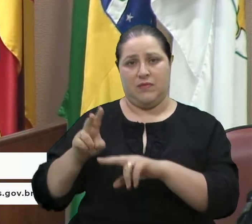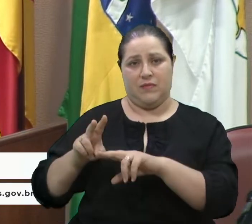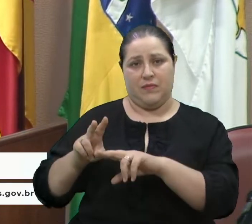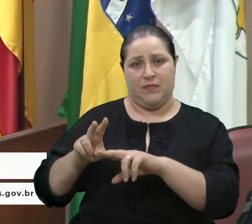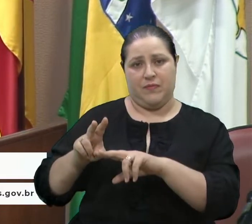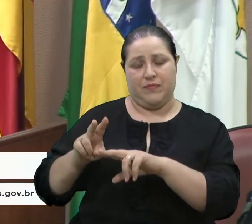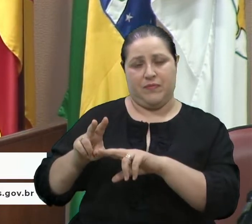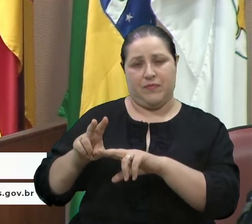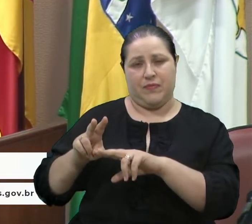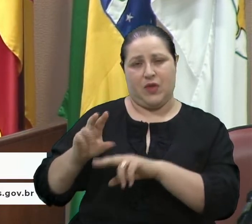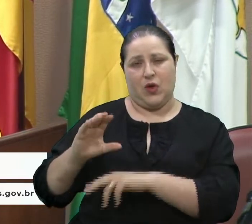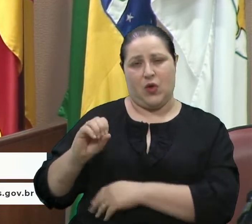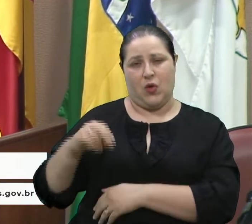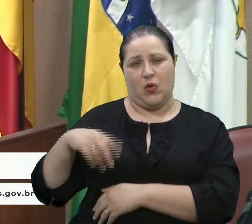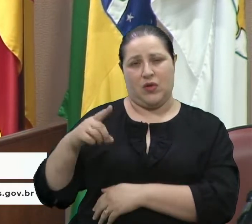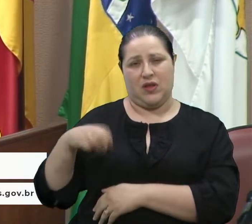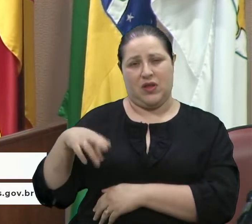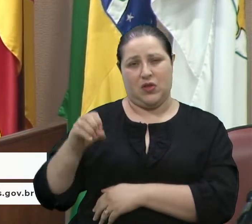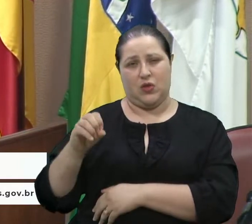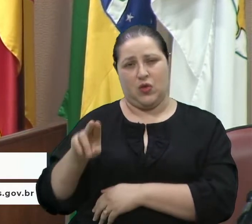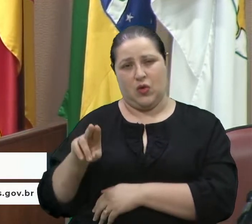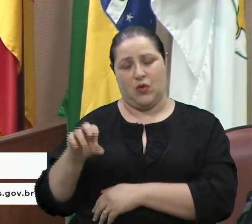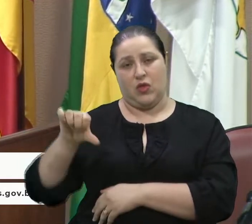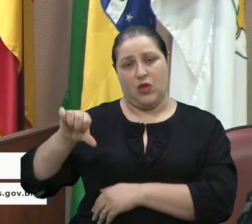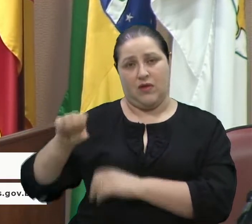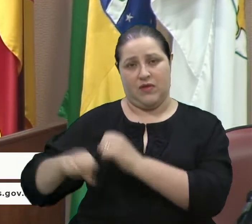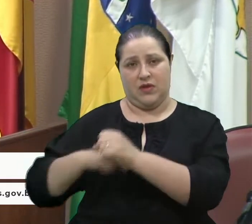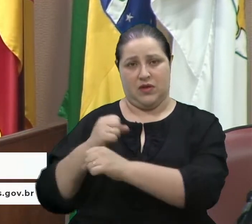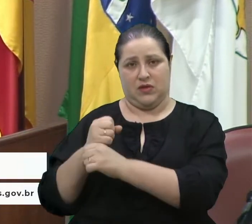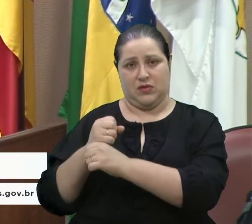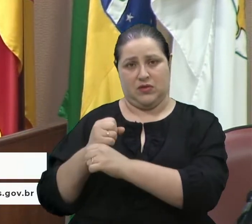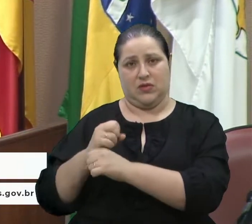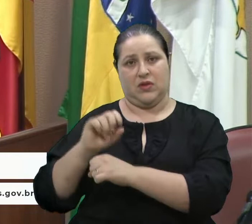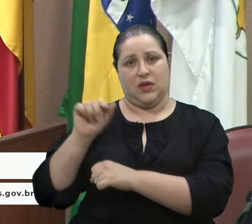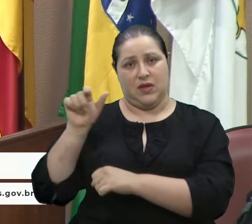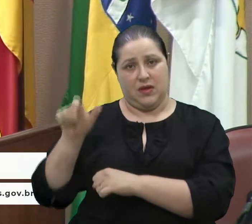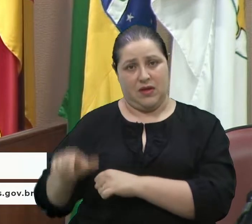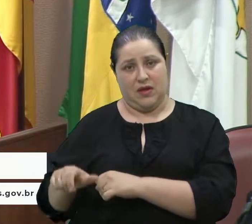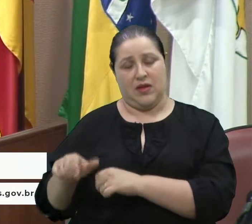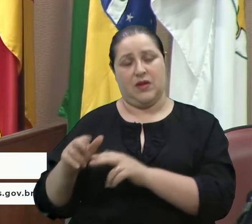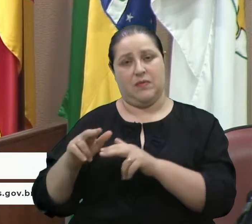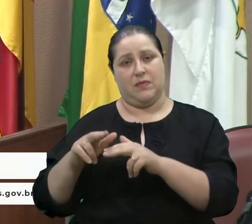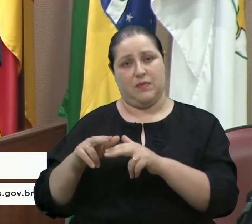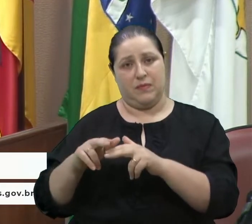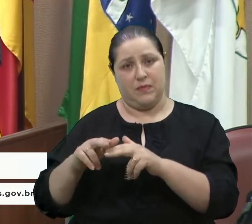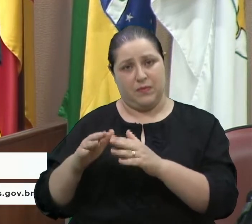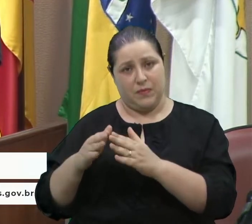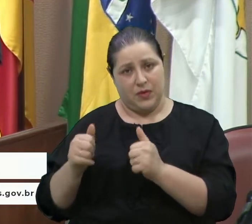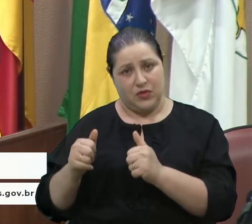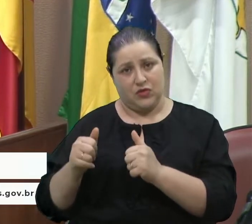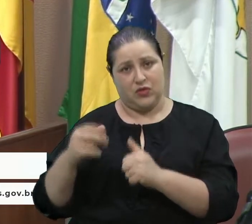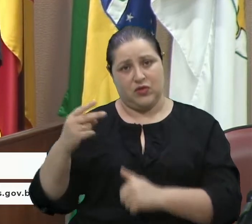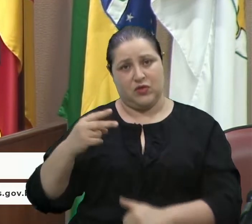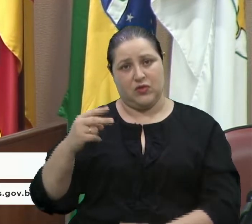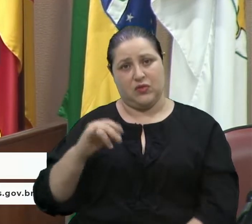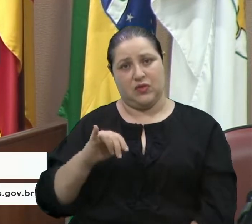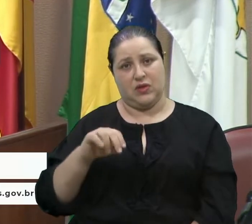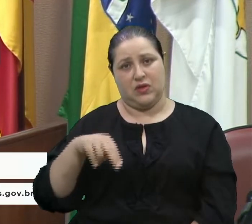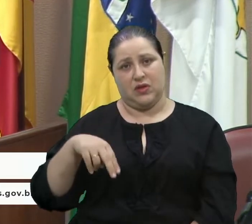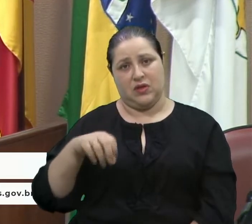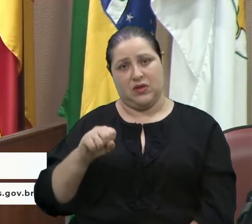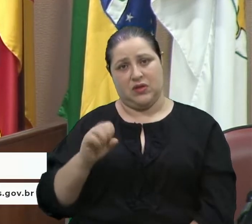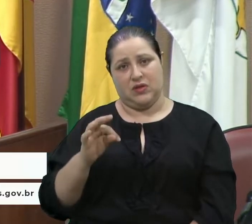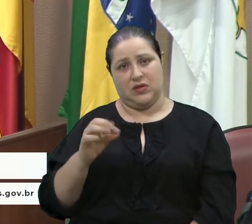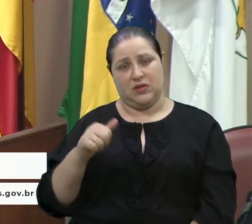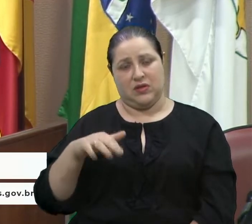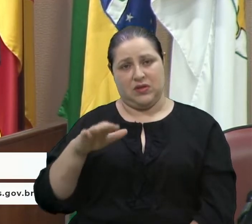houve o criminoso então recorreu, na segunda instância. E na segunda instância houve o João